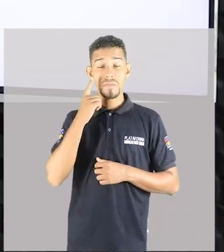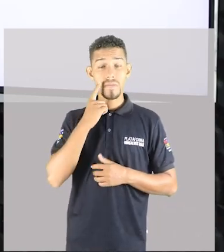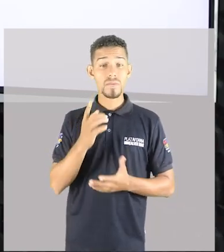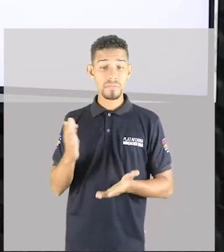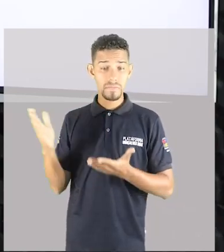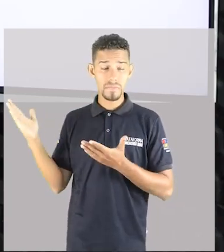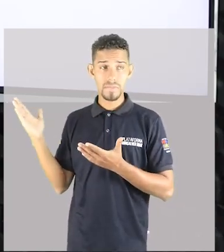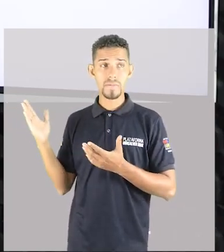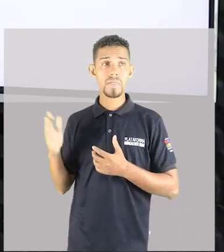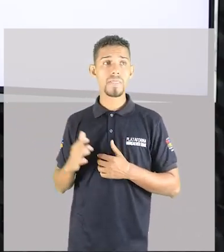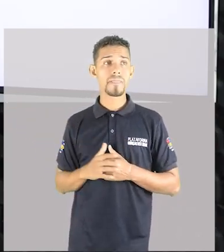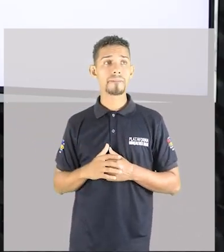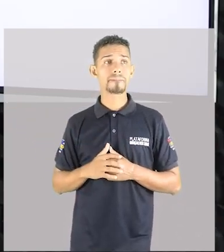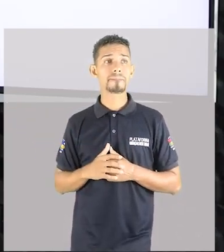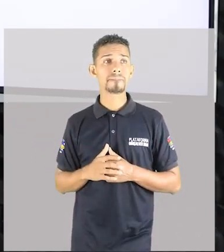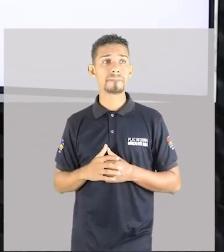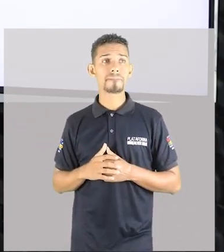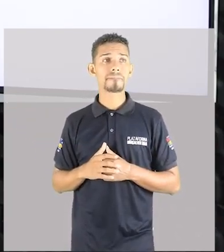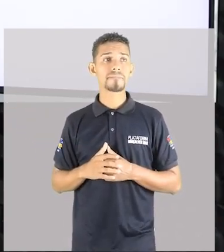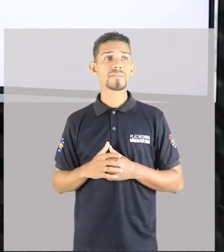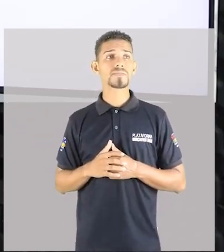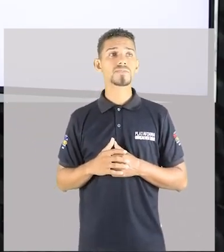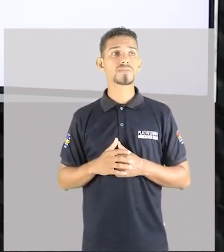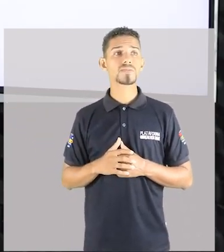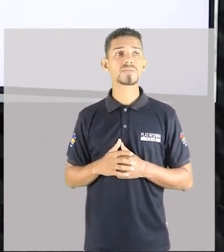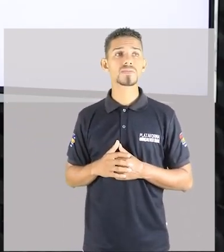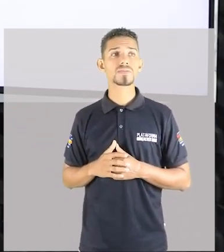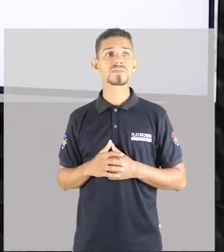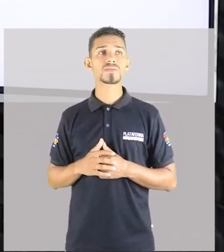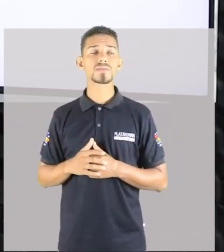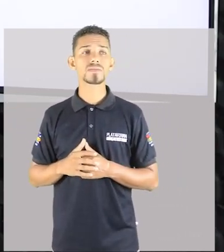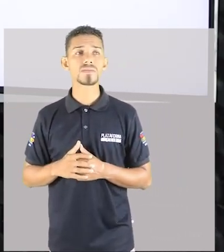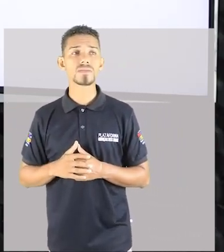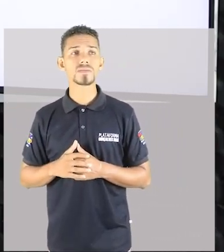Tá? O símbolo dessas lentes é assim, ó.